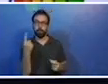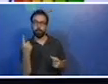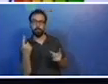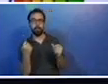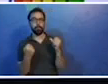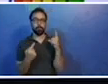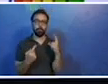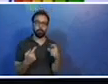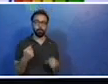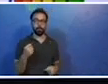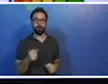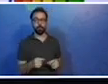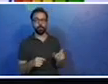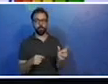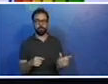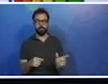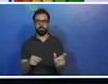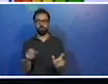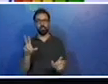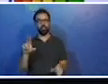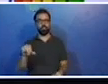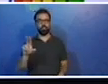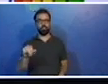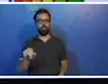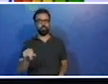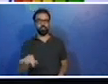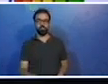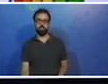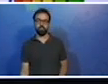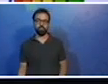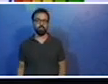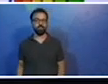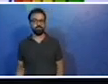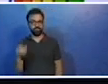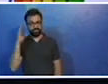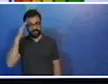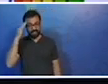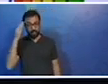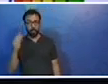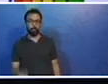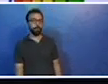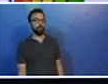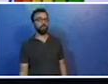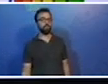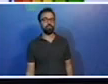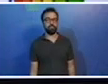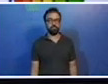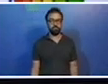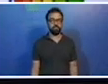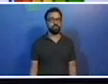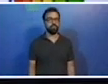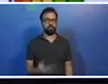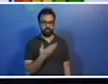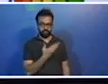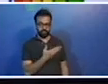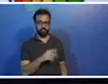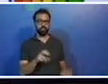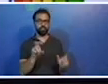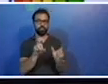raramente. E never, nunca. Ok? Então, esses advérbios nós chamamos eles